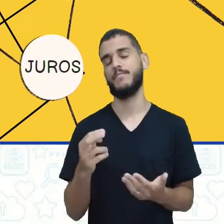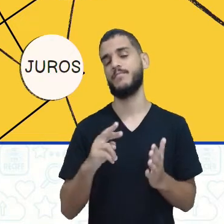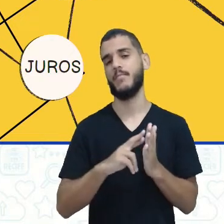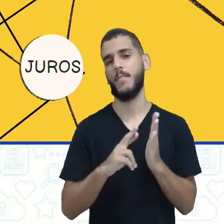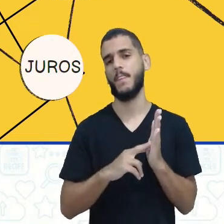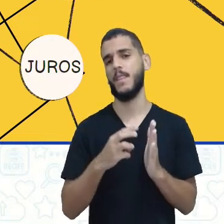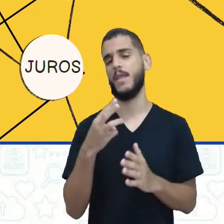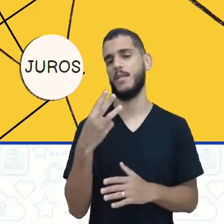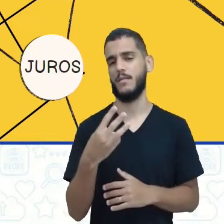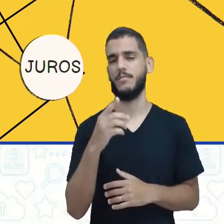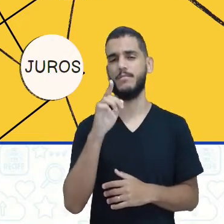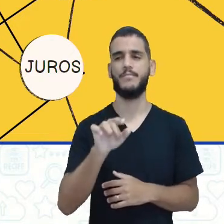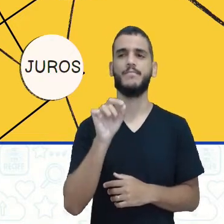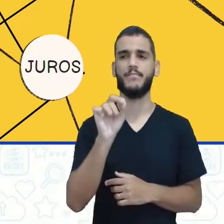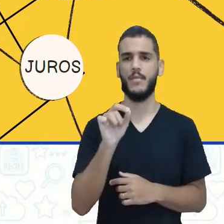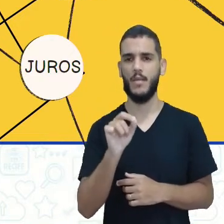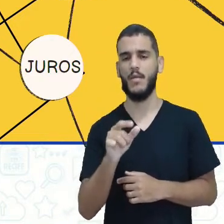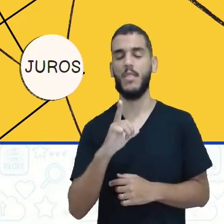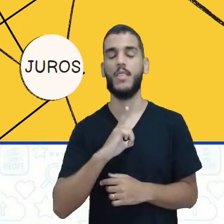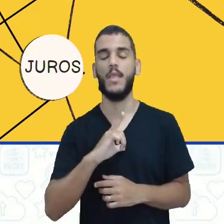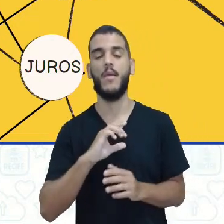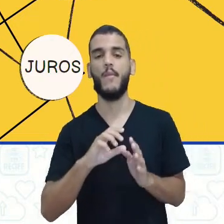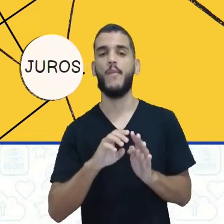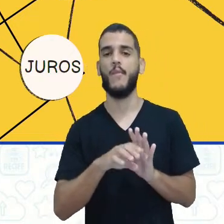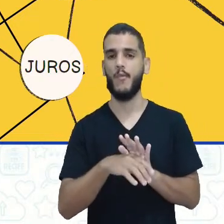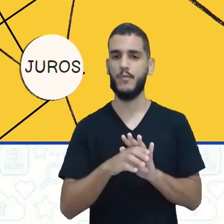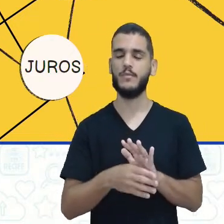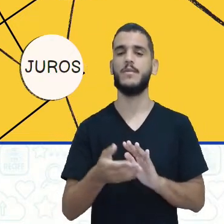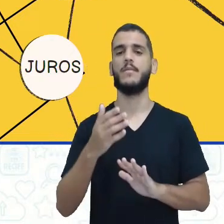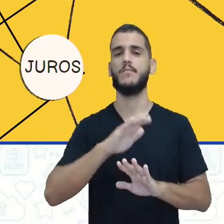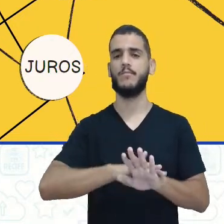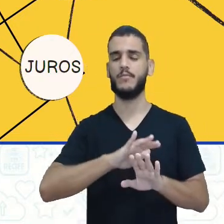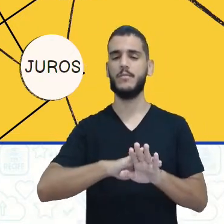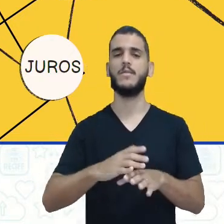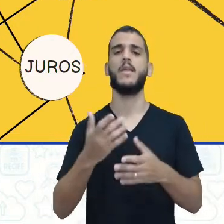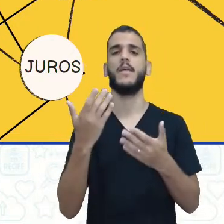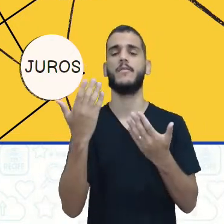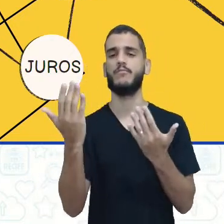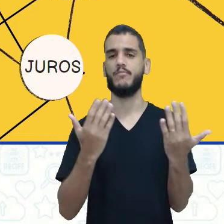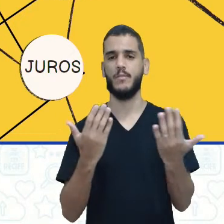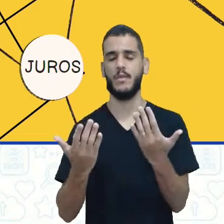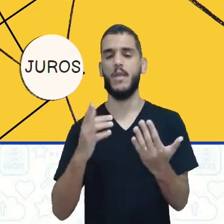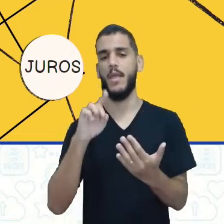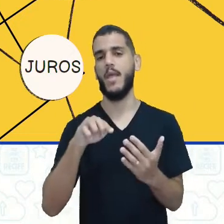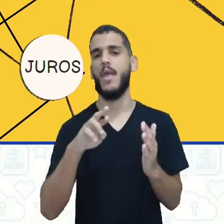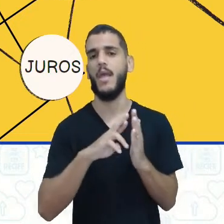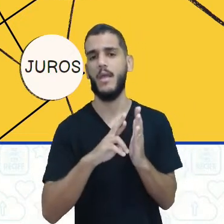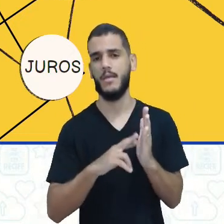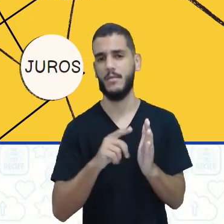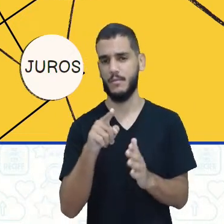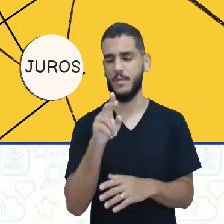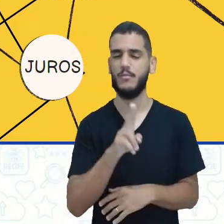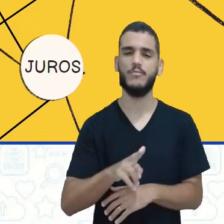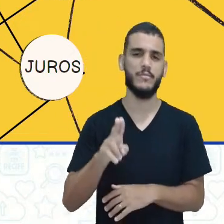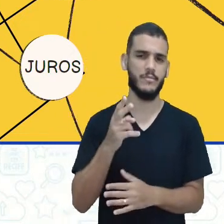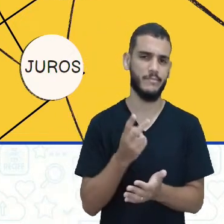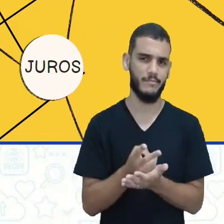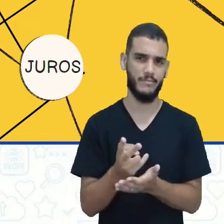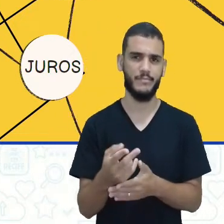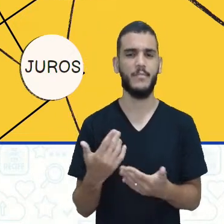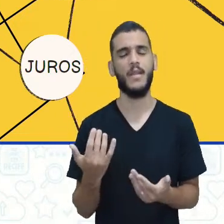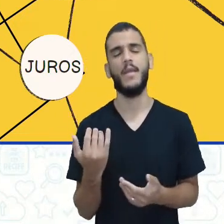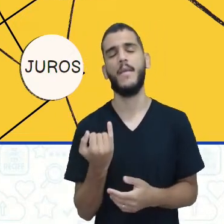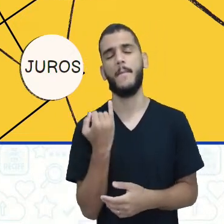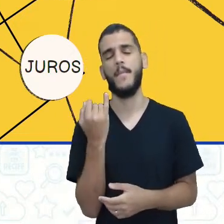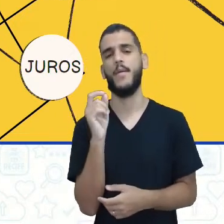regra que ela vem do conceito de proporção. E esta regra é a que você vai usar. Mas o